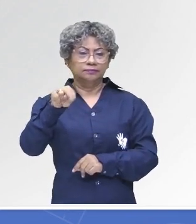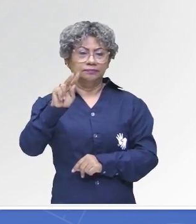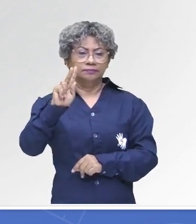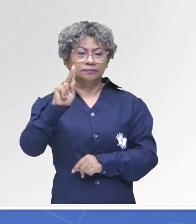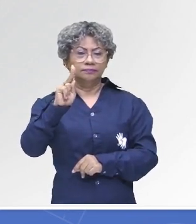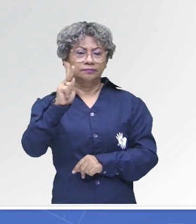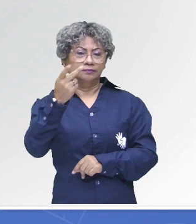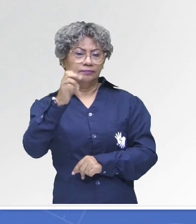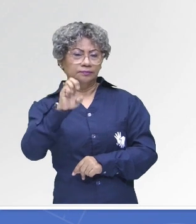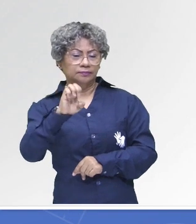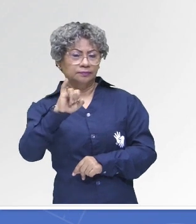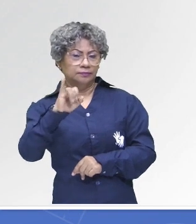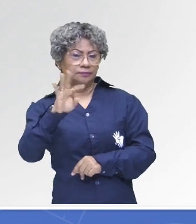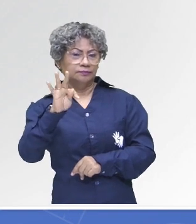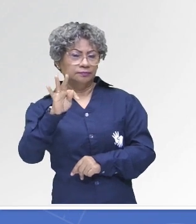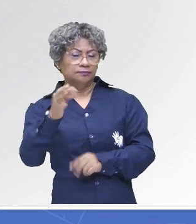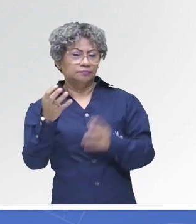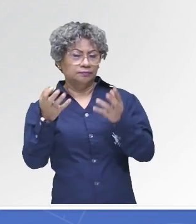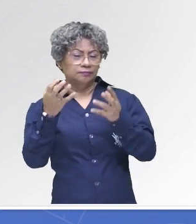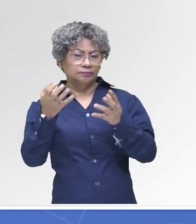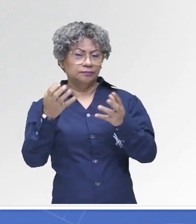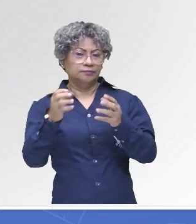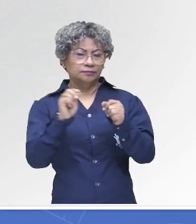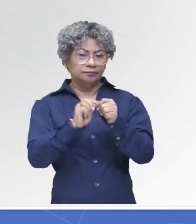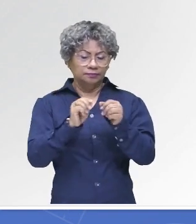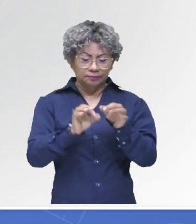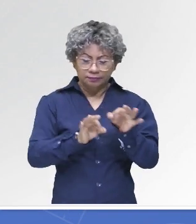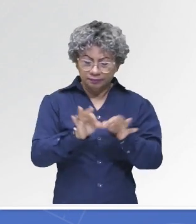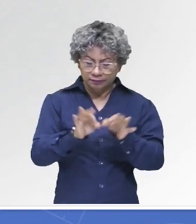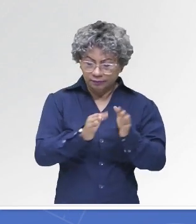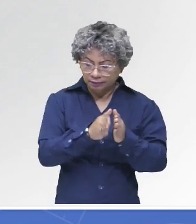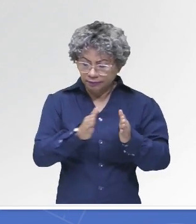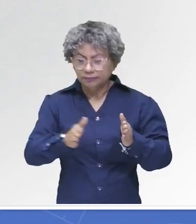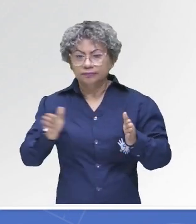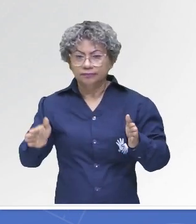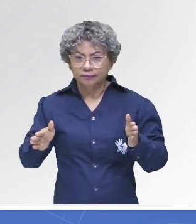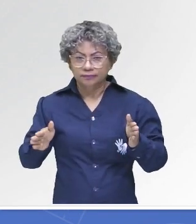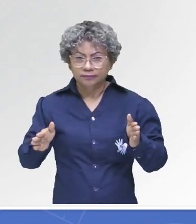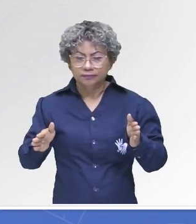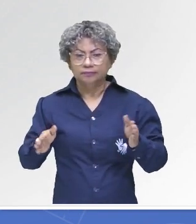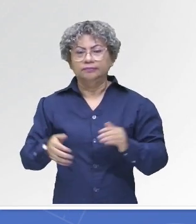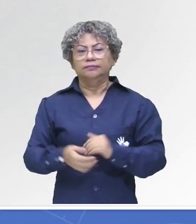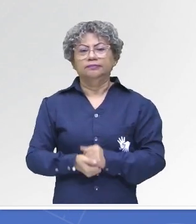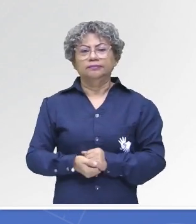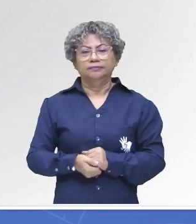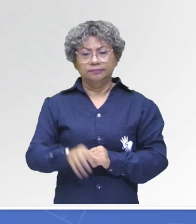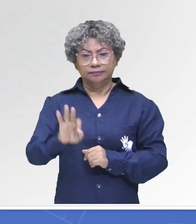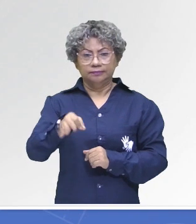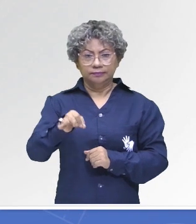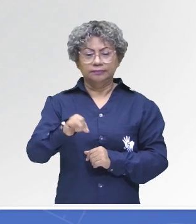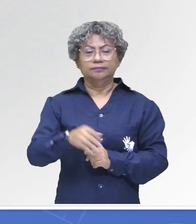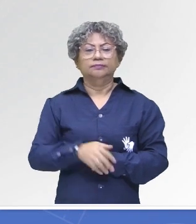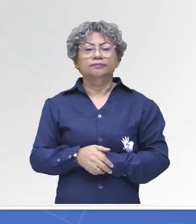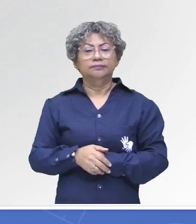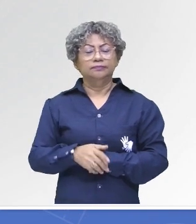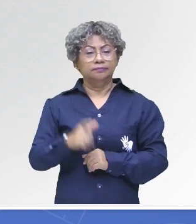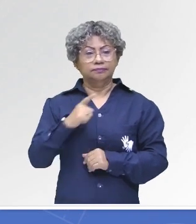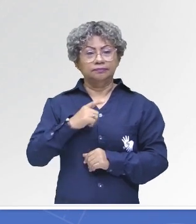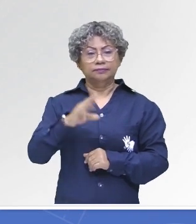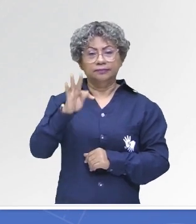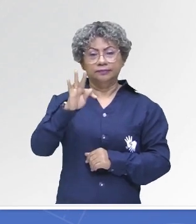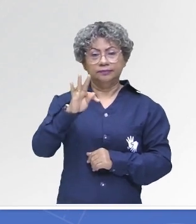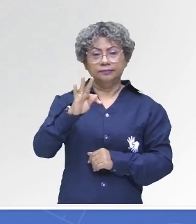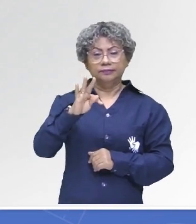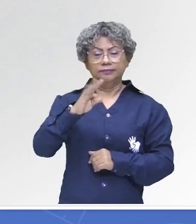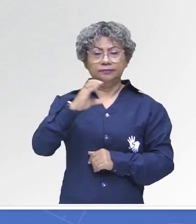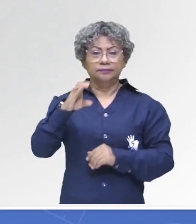Celsius. E ele quer saber a temperatura em Fahrenheit, tá certo? Bom, eu tenho que olhar